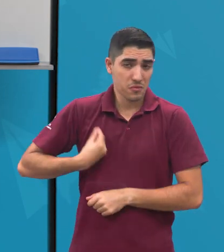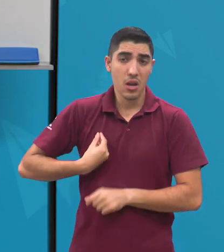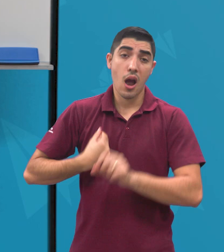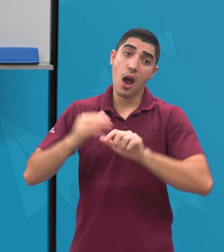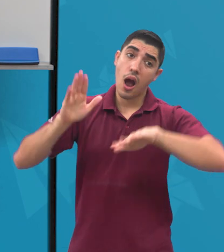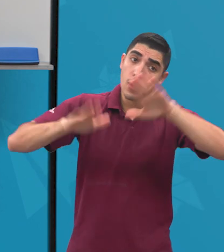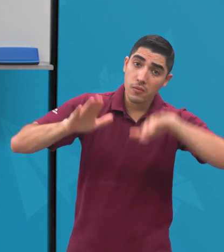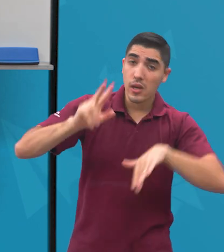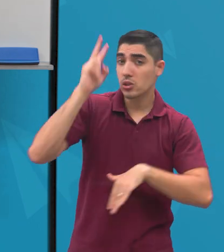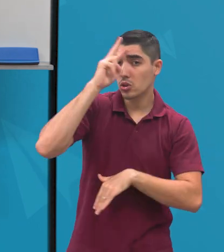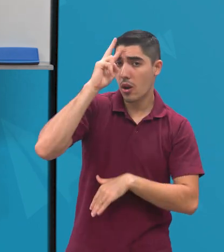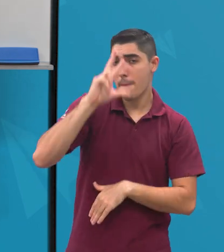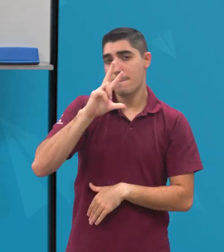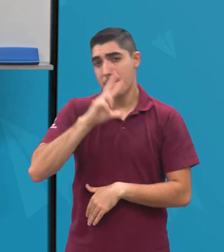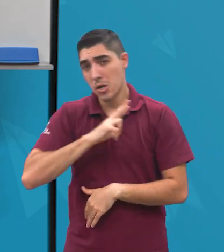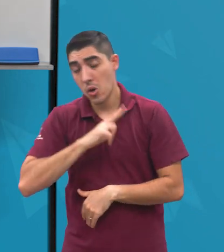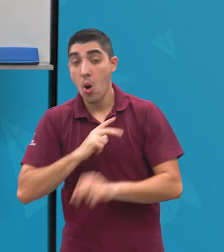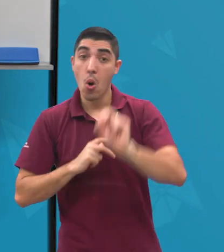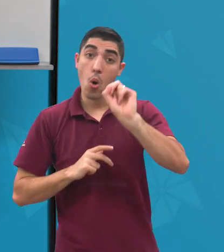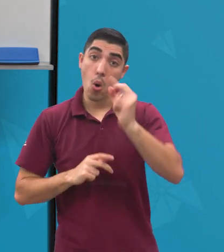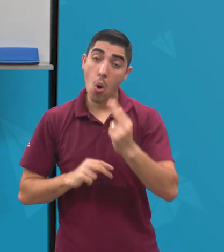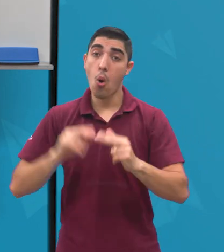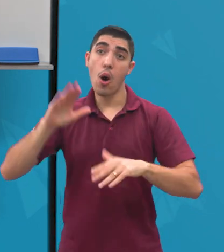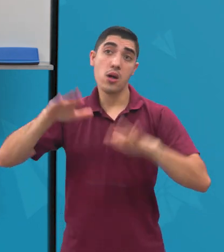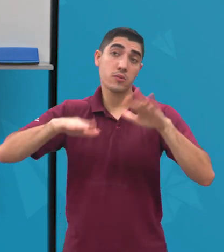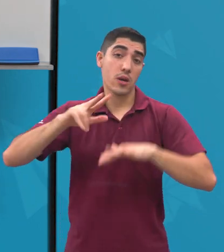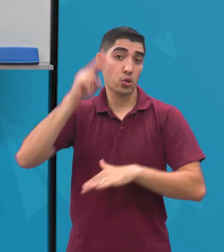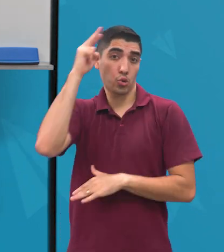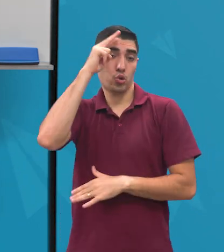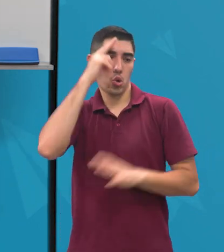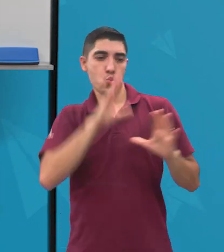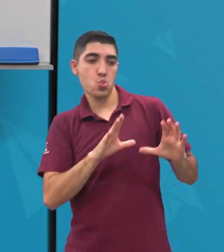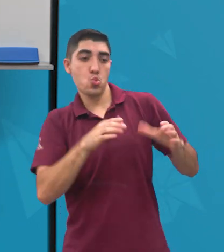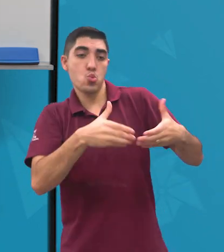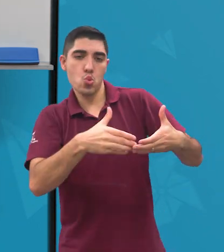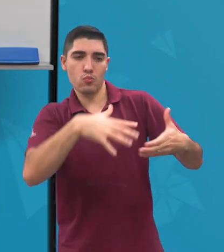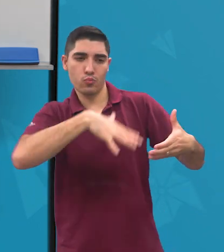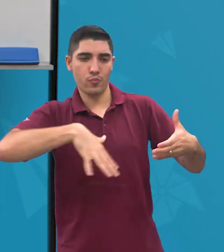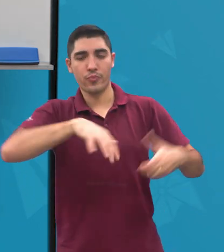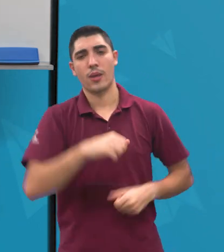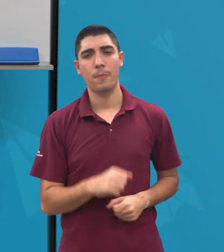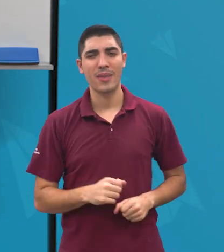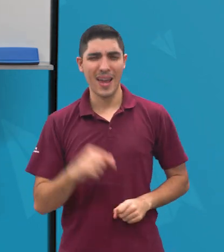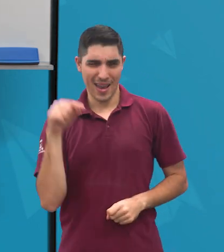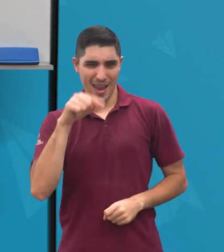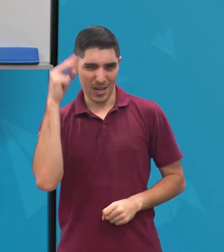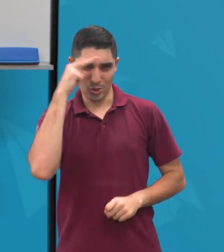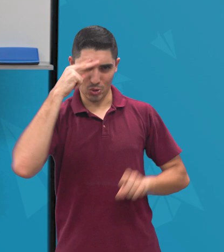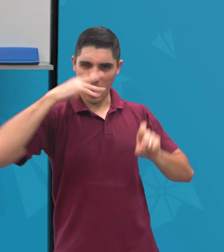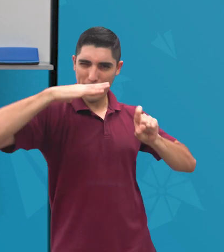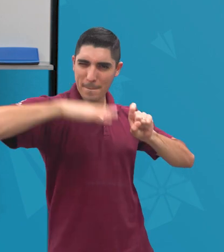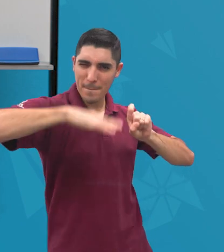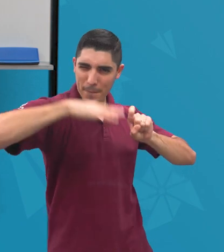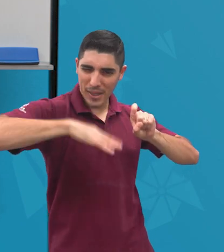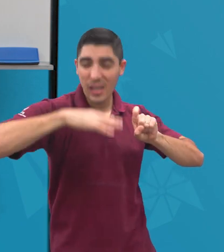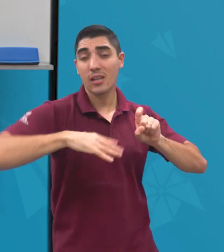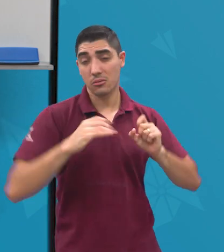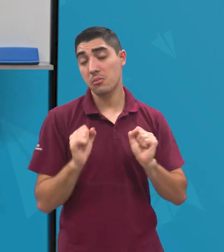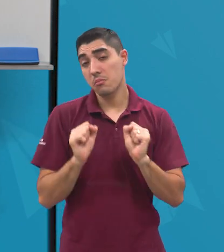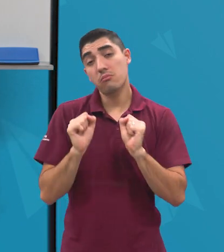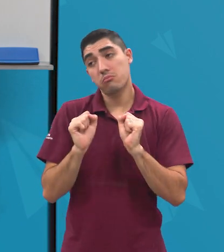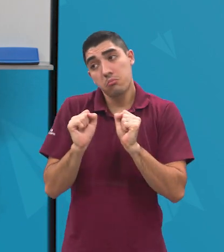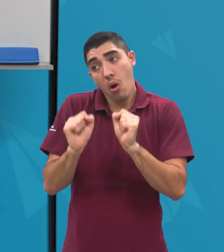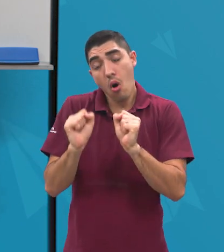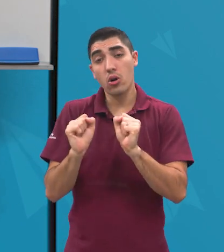e coletivas. Muitos dos mitos eles se referem a alguns aspectos que a gente já abordou, por exemplo,